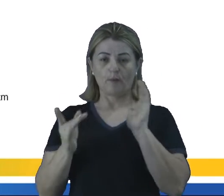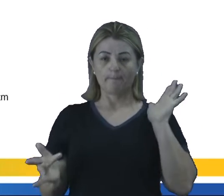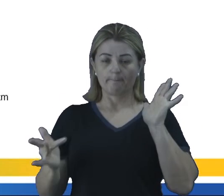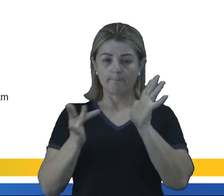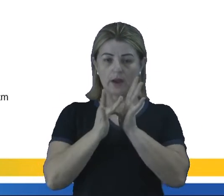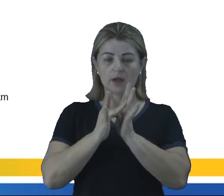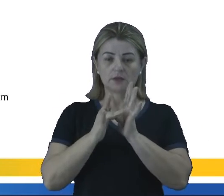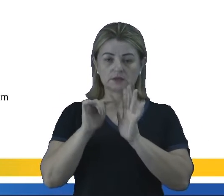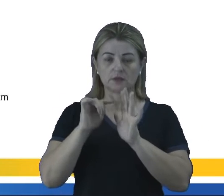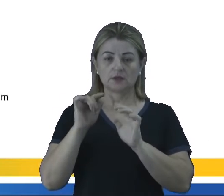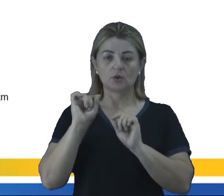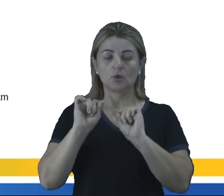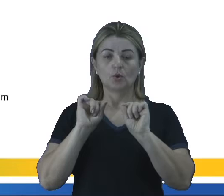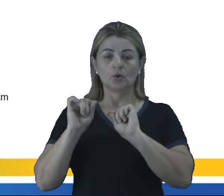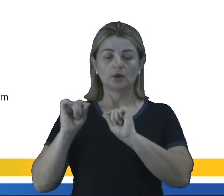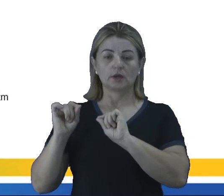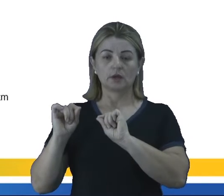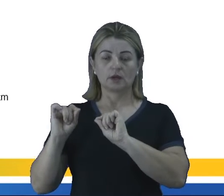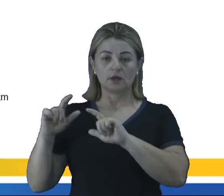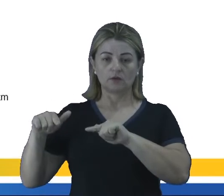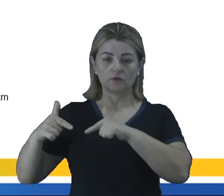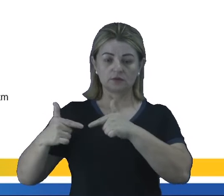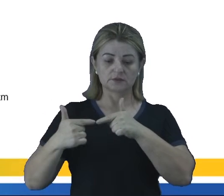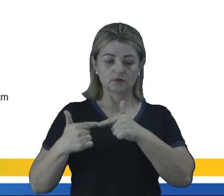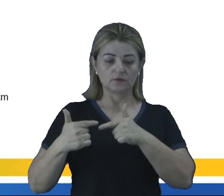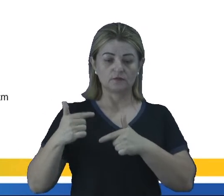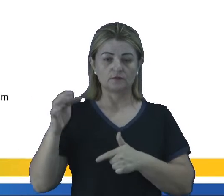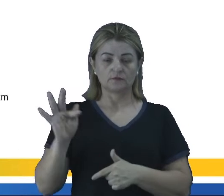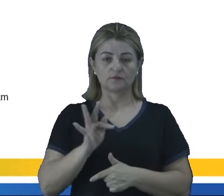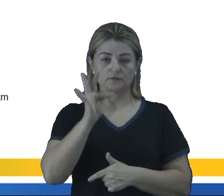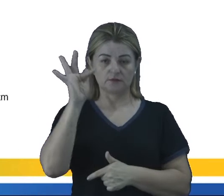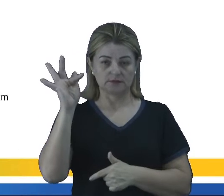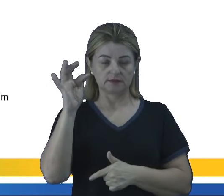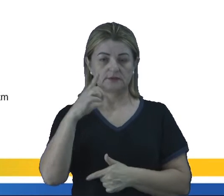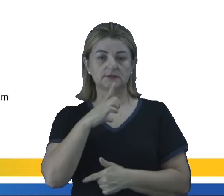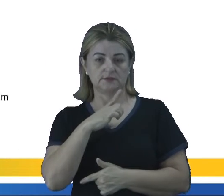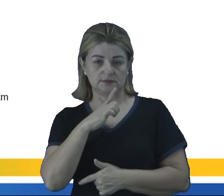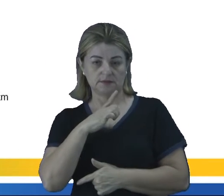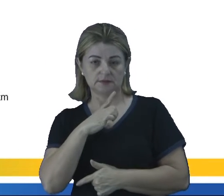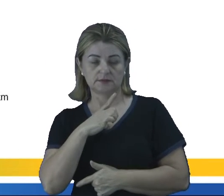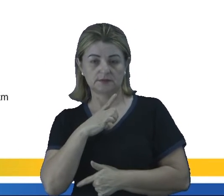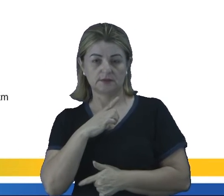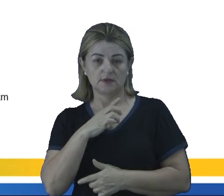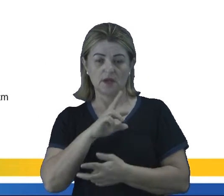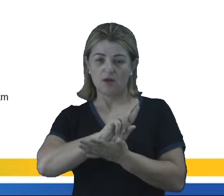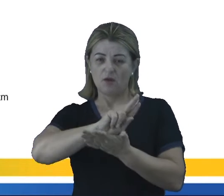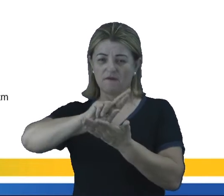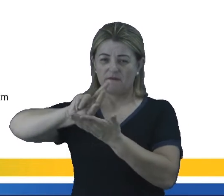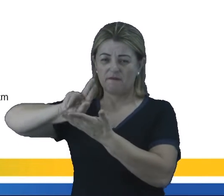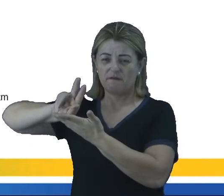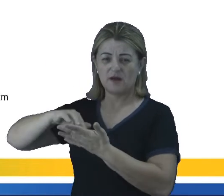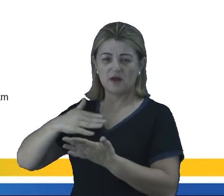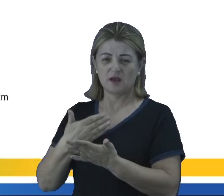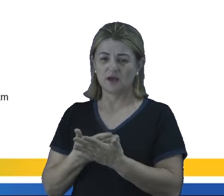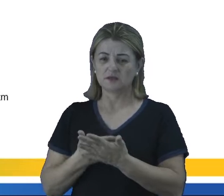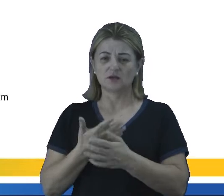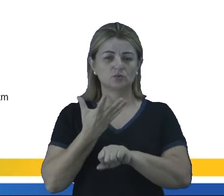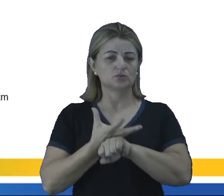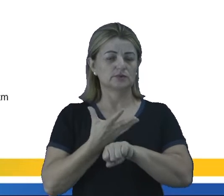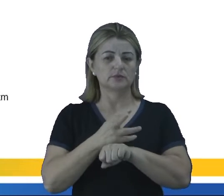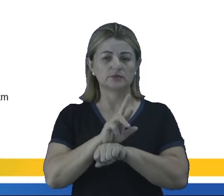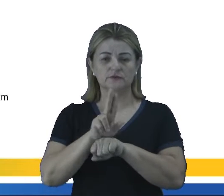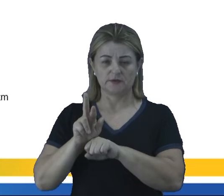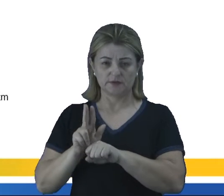de Castro Alves, reúnem-se vários dos temas e aspectos mais característicos de sua poesia. São